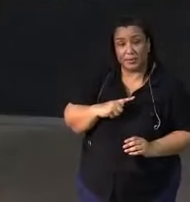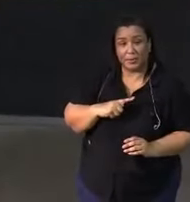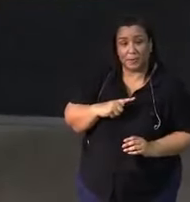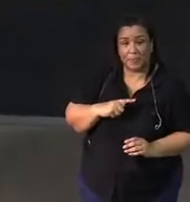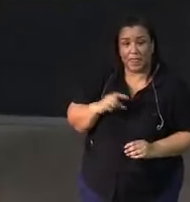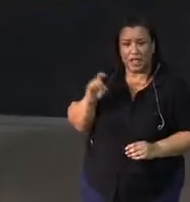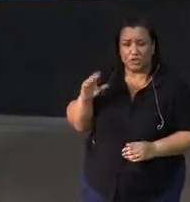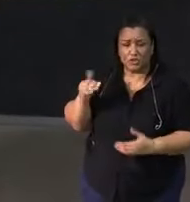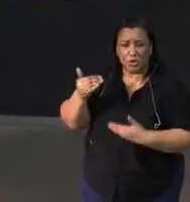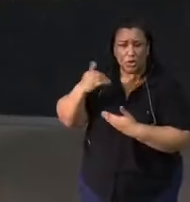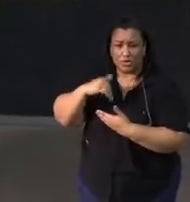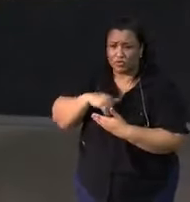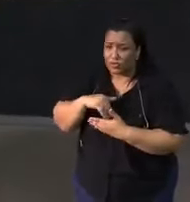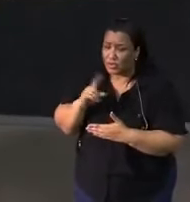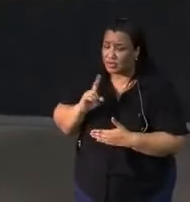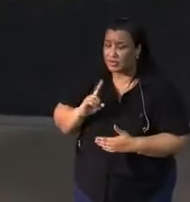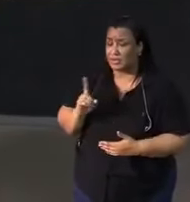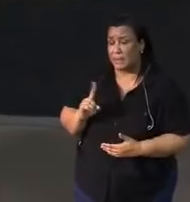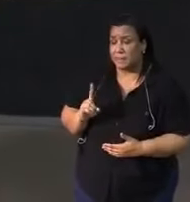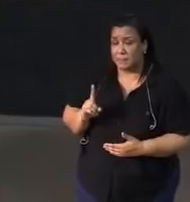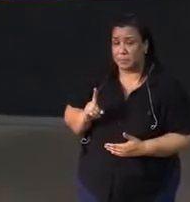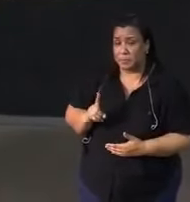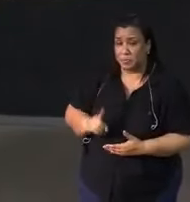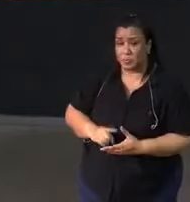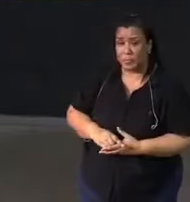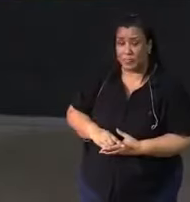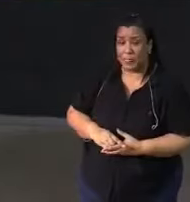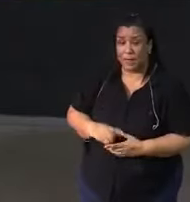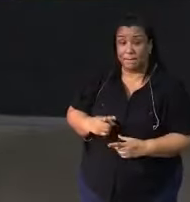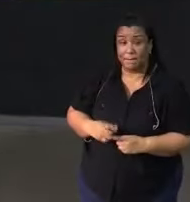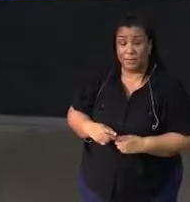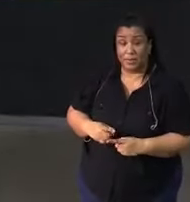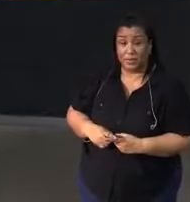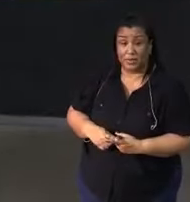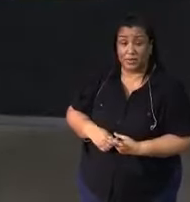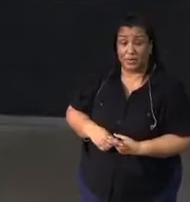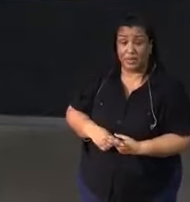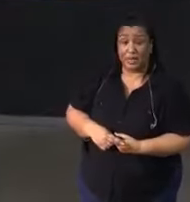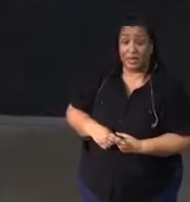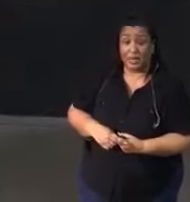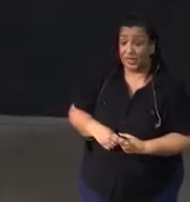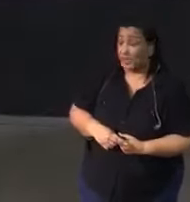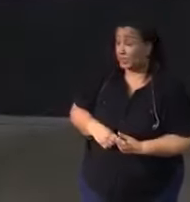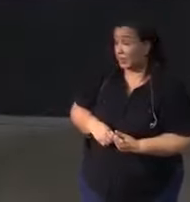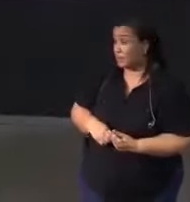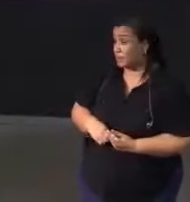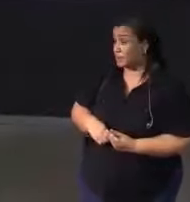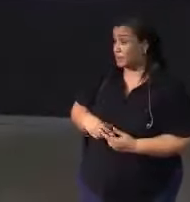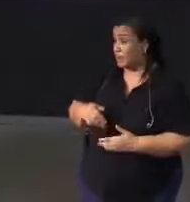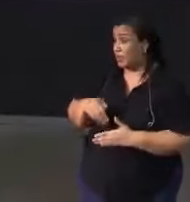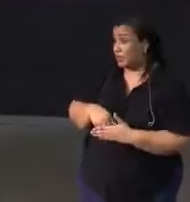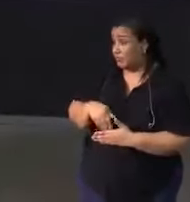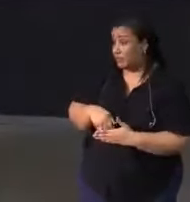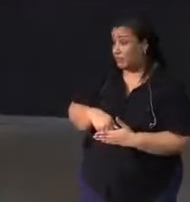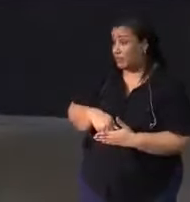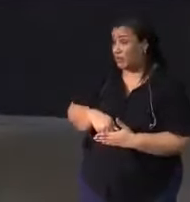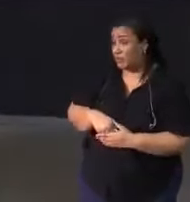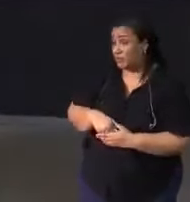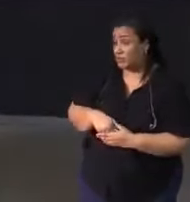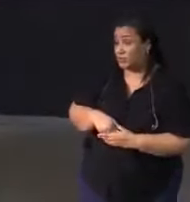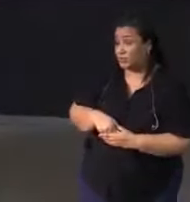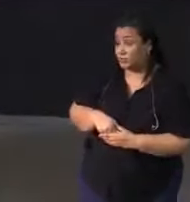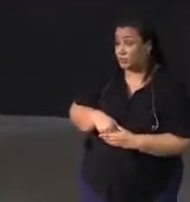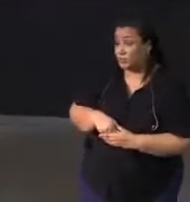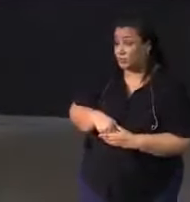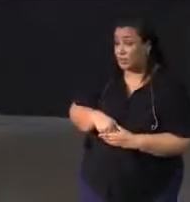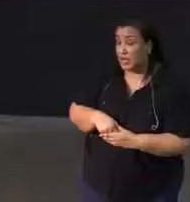Até porque hoje eu nem sei se o voto é o que garante a eleição. mas eu sei que o que garante a eleição é o poder